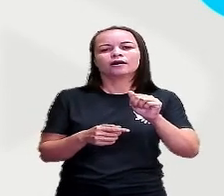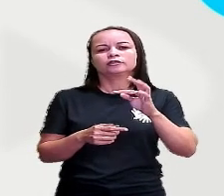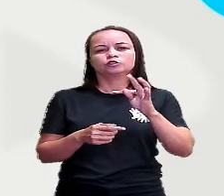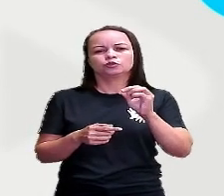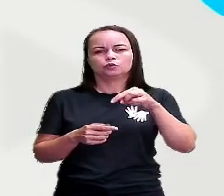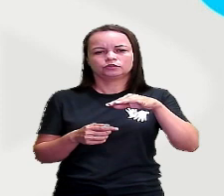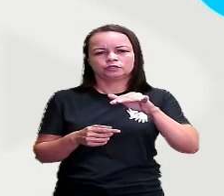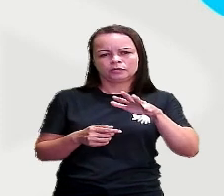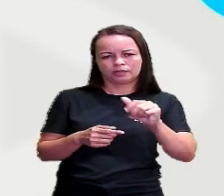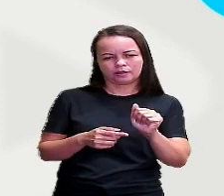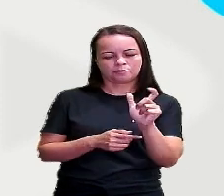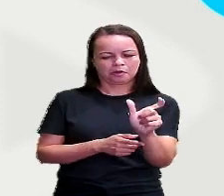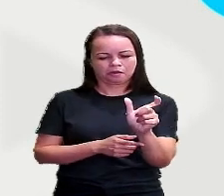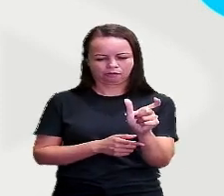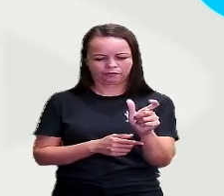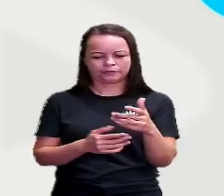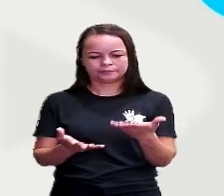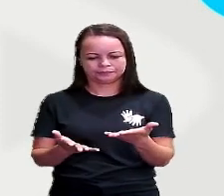vamos prosseguir.